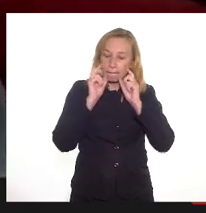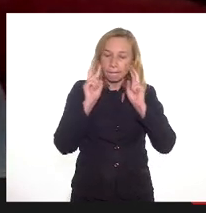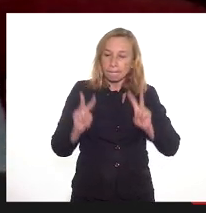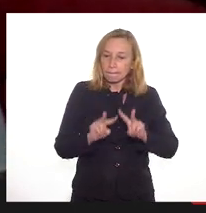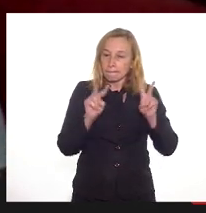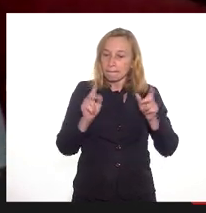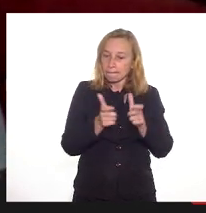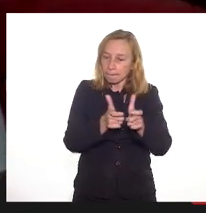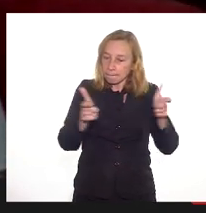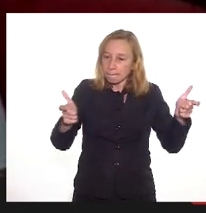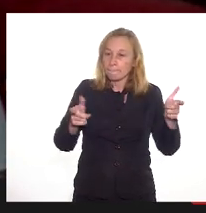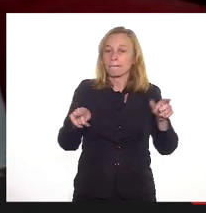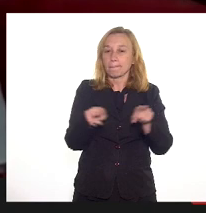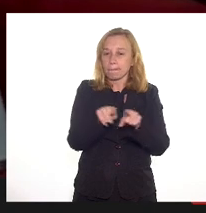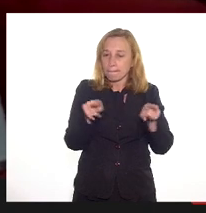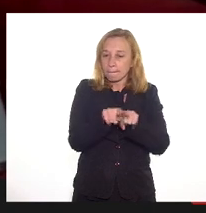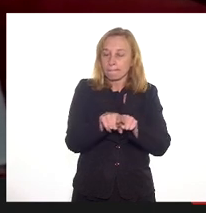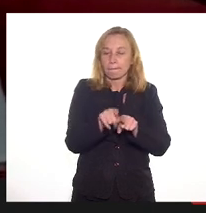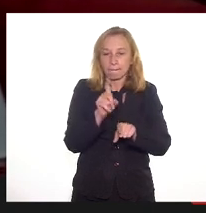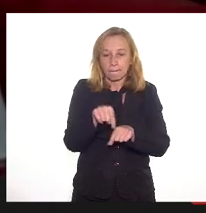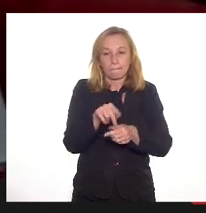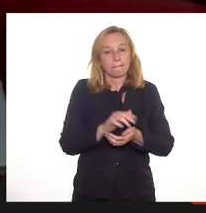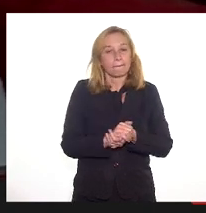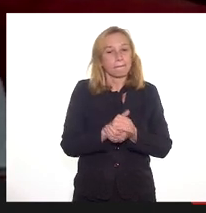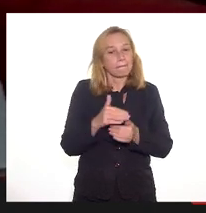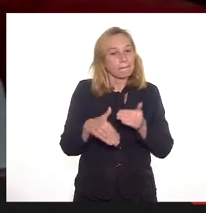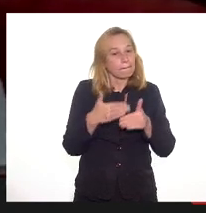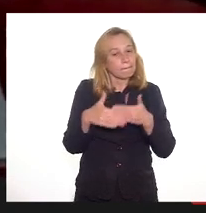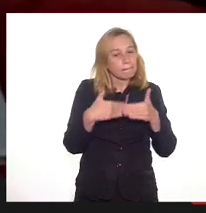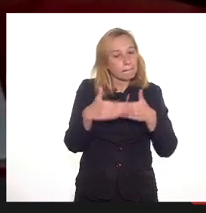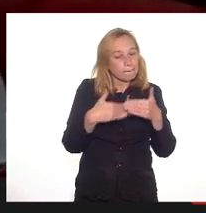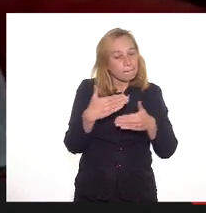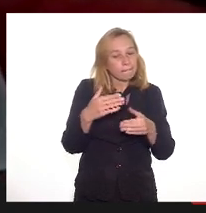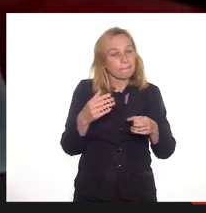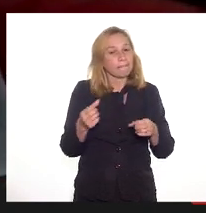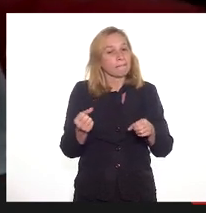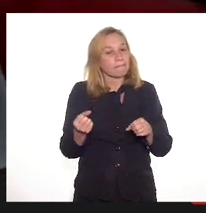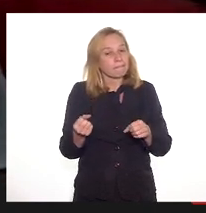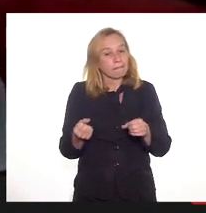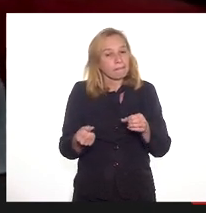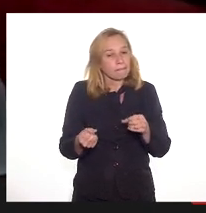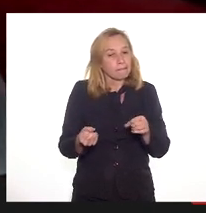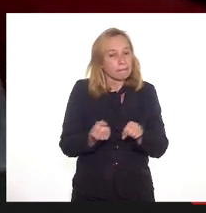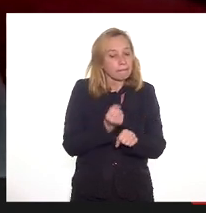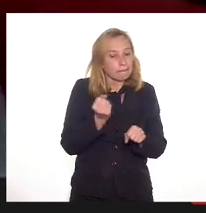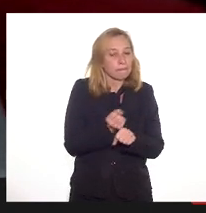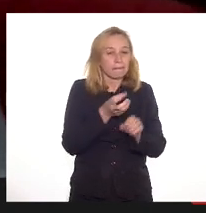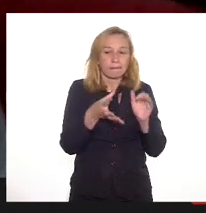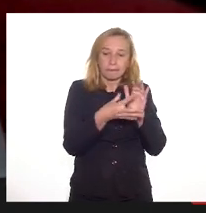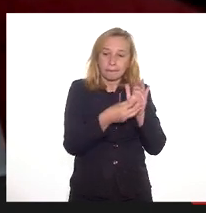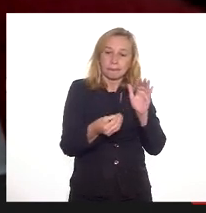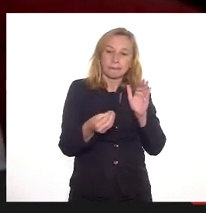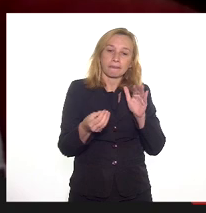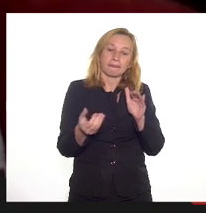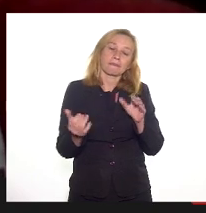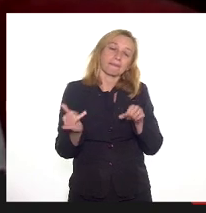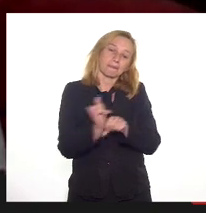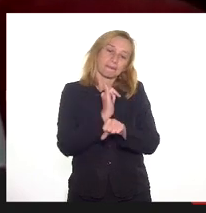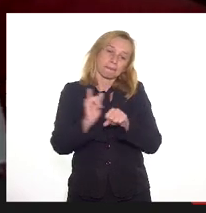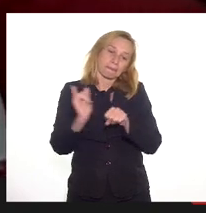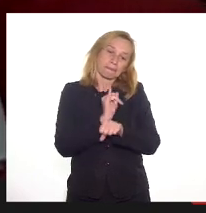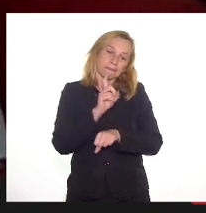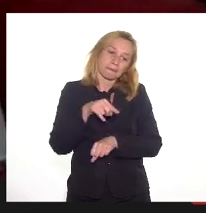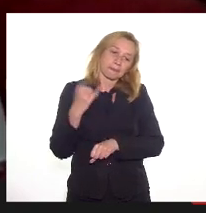mais ampla também, né, do processo de construção de um modelo estratégico. Então, eu acho que é